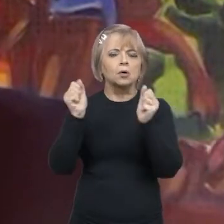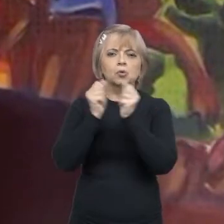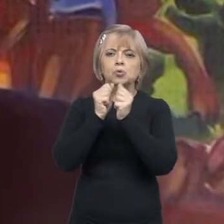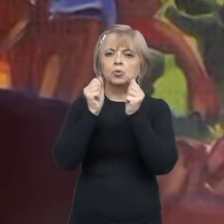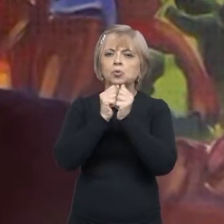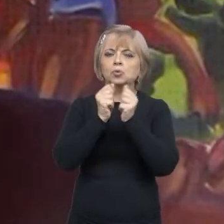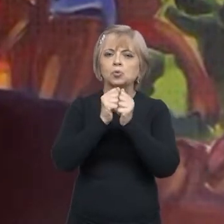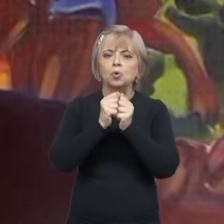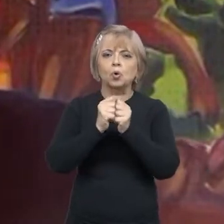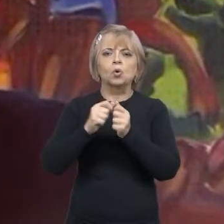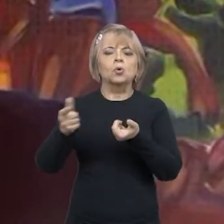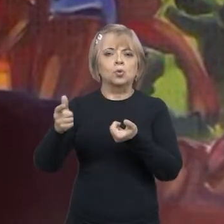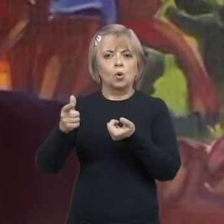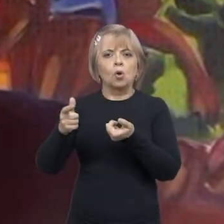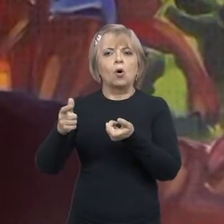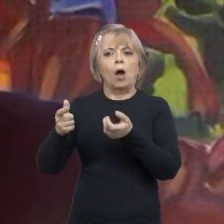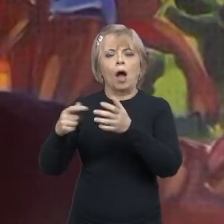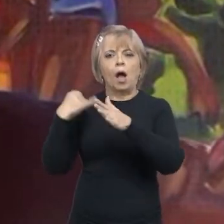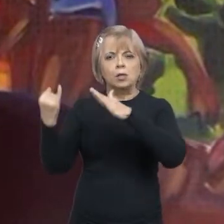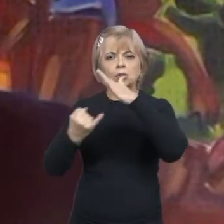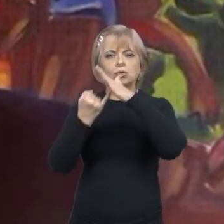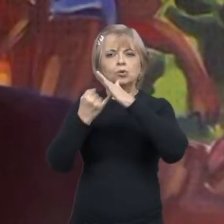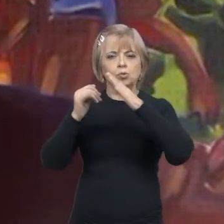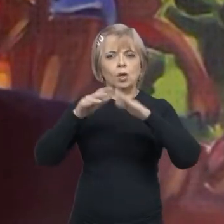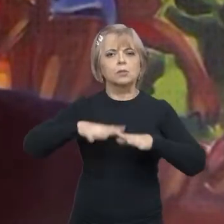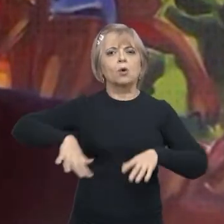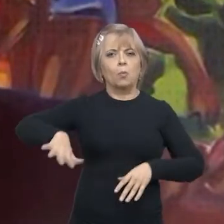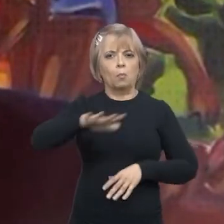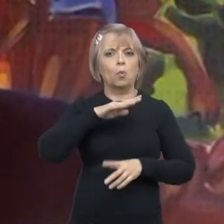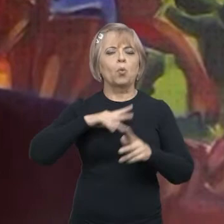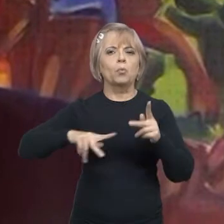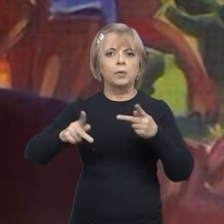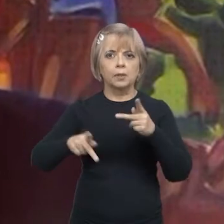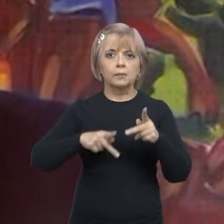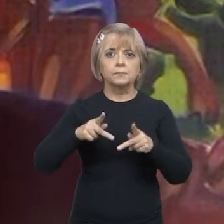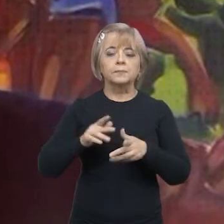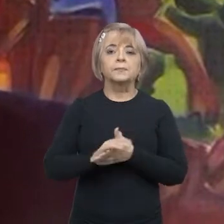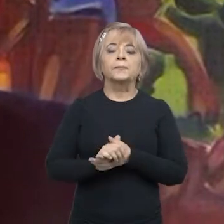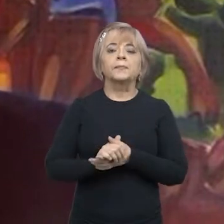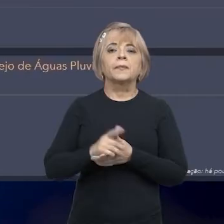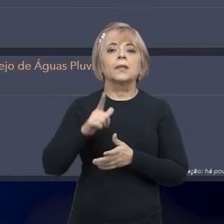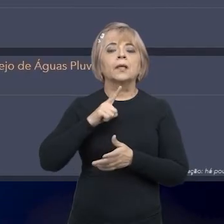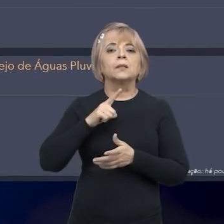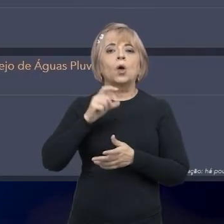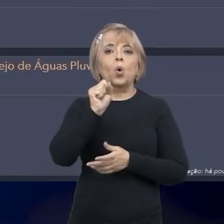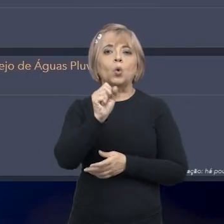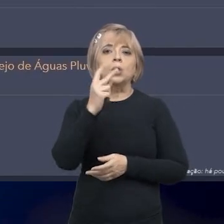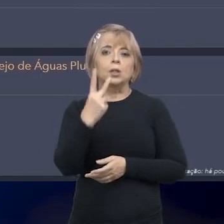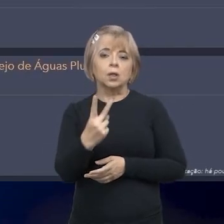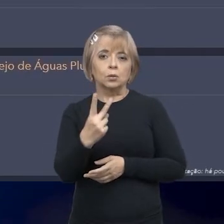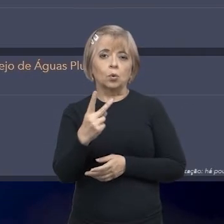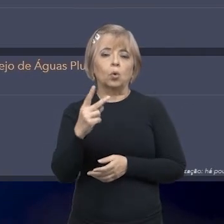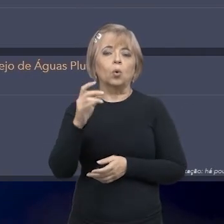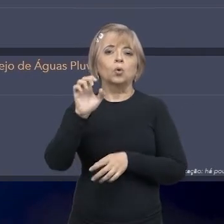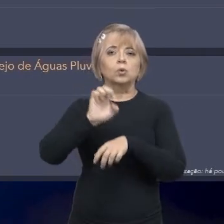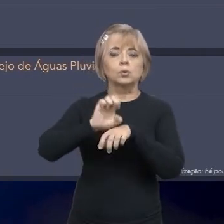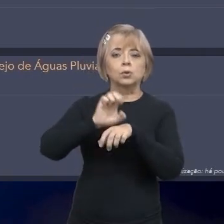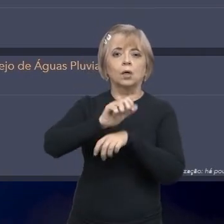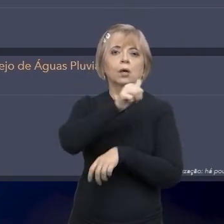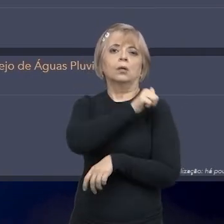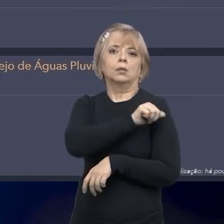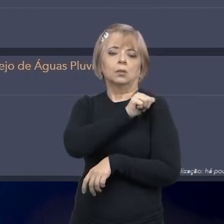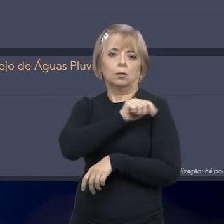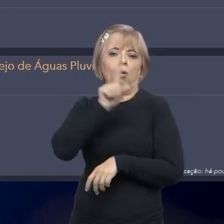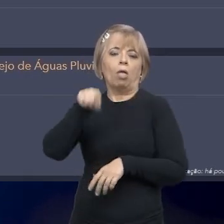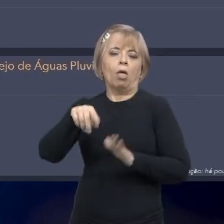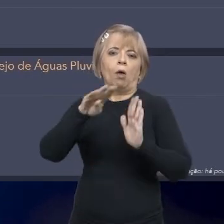Então nós lançamos um questionário eletrônico que foi encaminhado aos 92 municípios do estado do Rio de Janeiro. É um